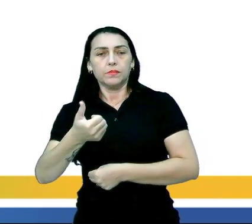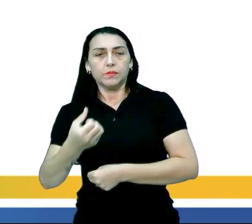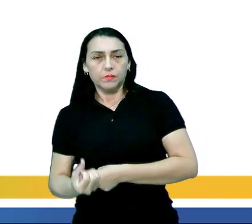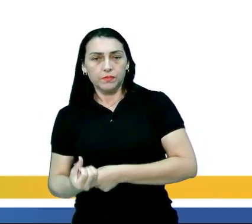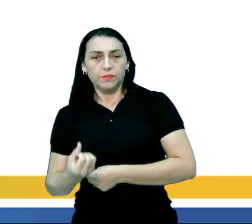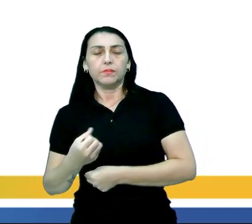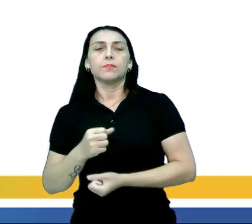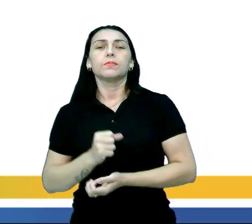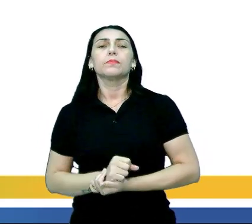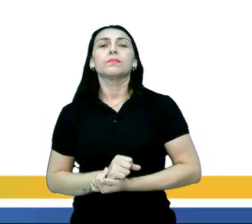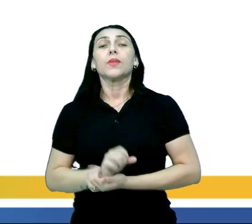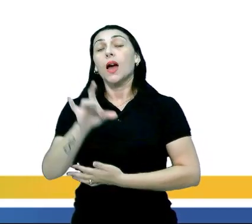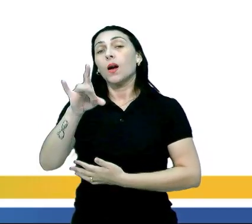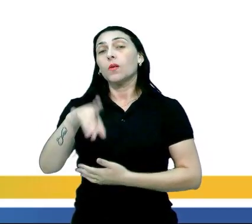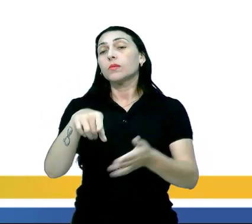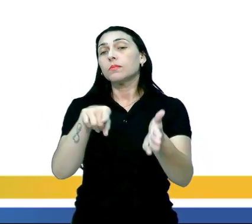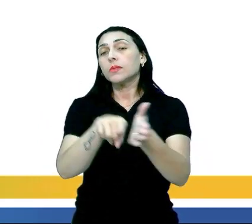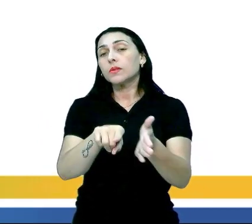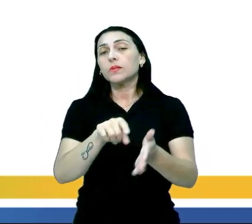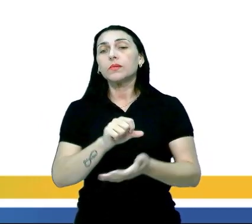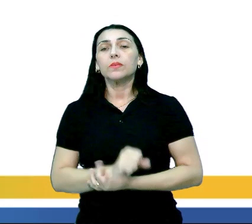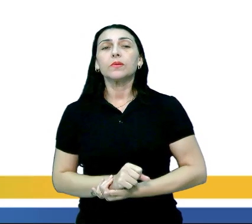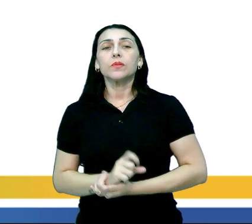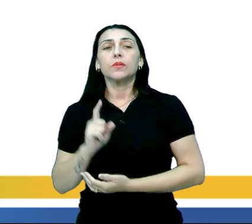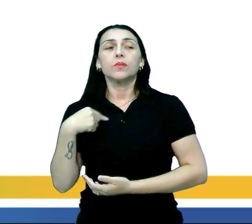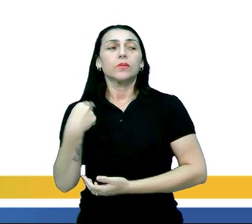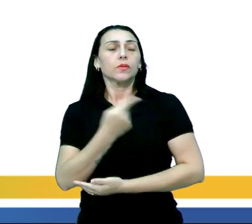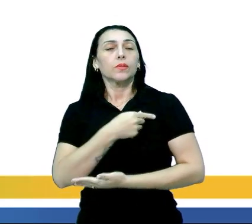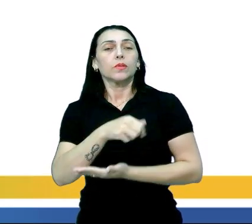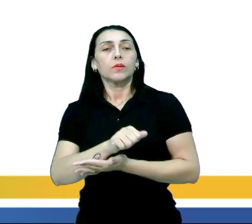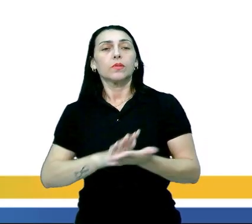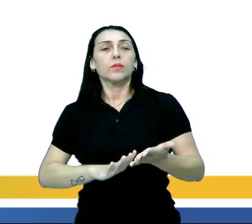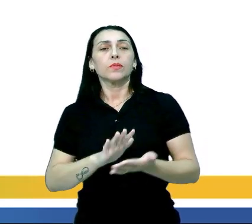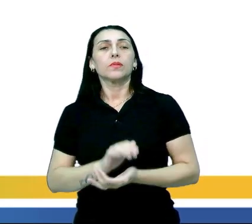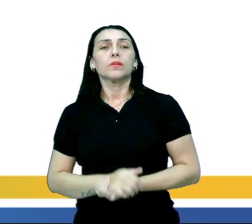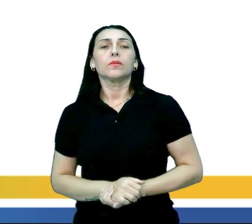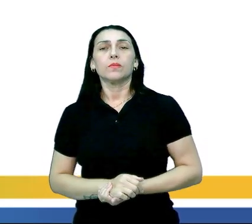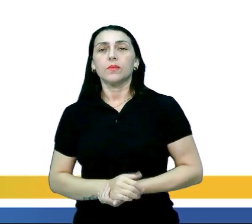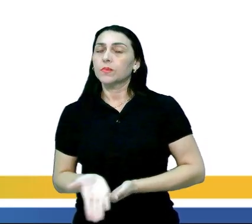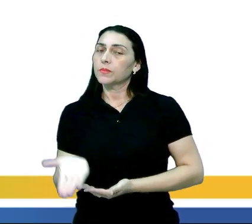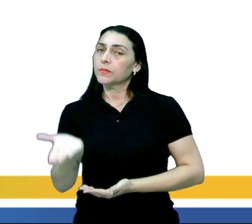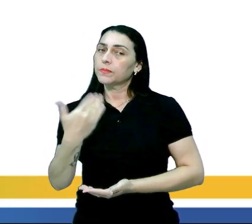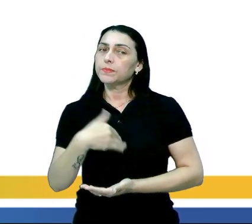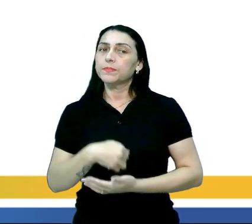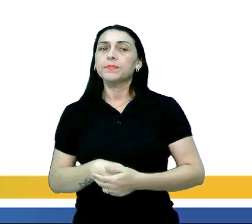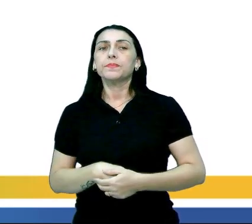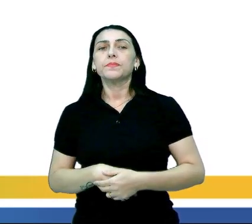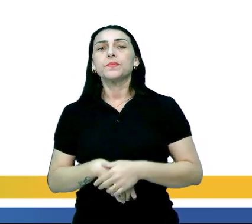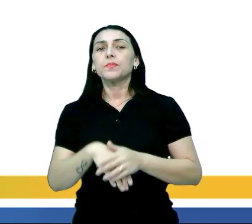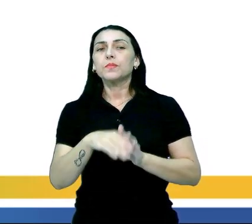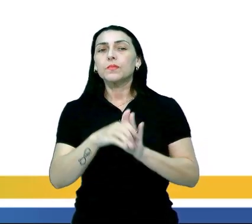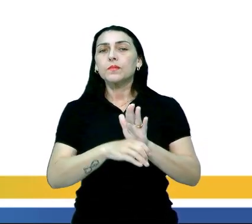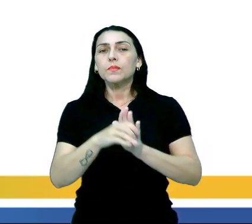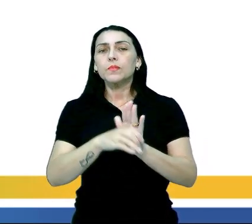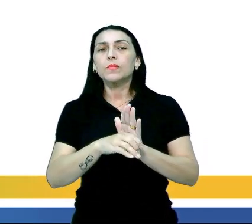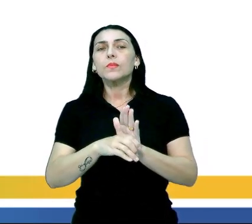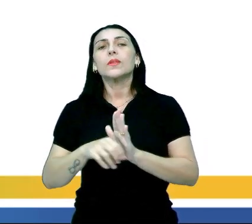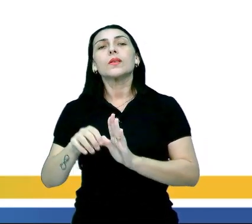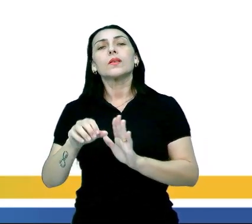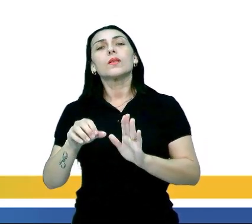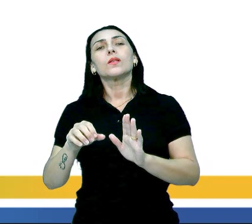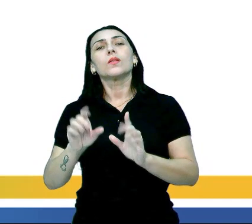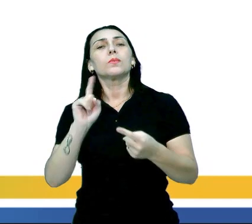2016, e esta é a última questão do nosso Exercitando. Vamos lá? O conceito